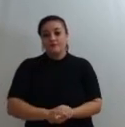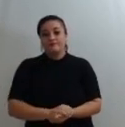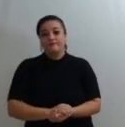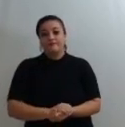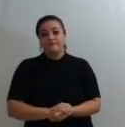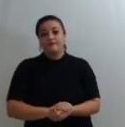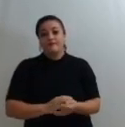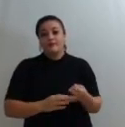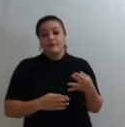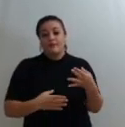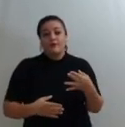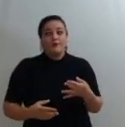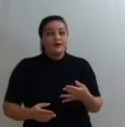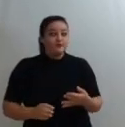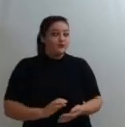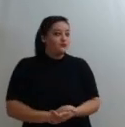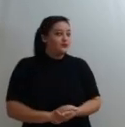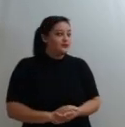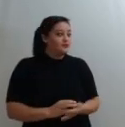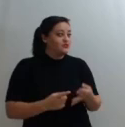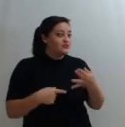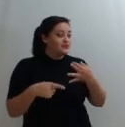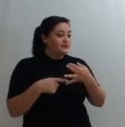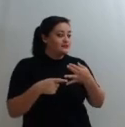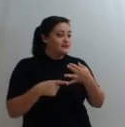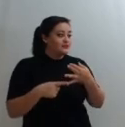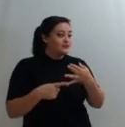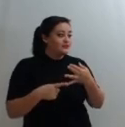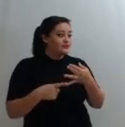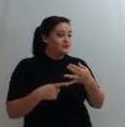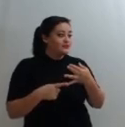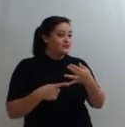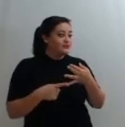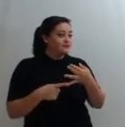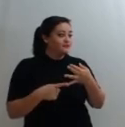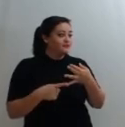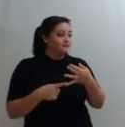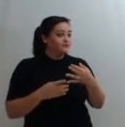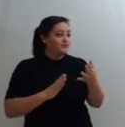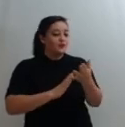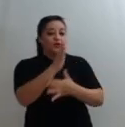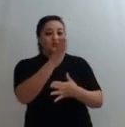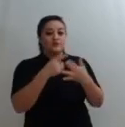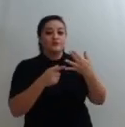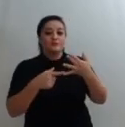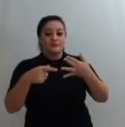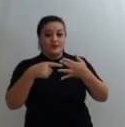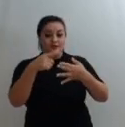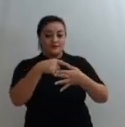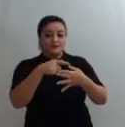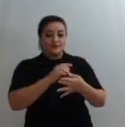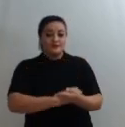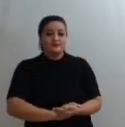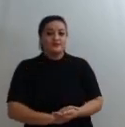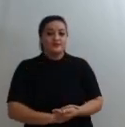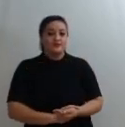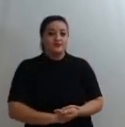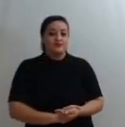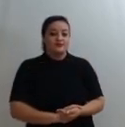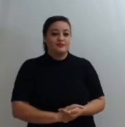Não existe, apesar disso, manifesto constrangimento legal ou teratologia que